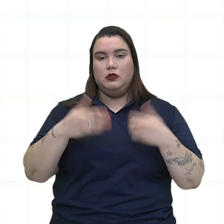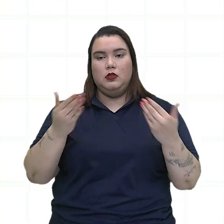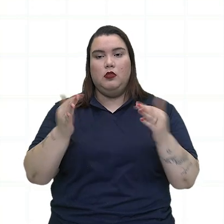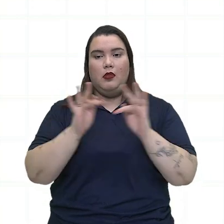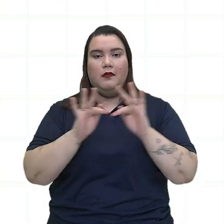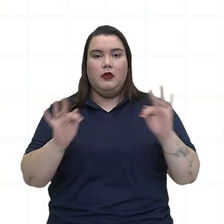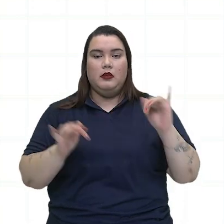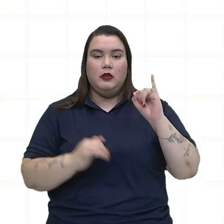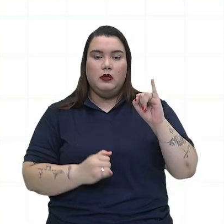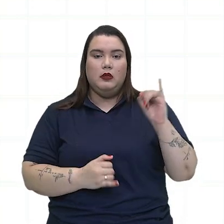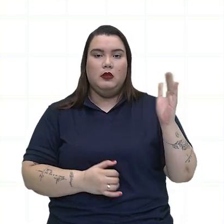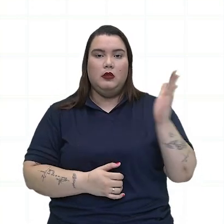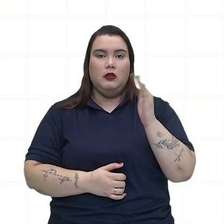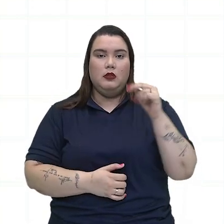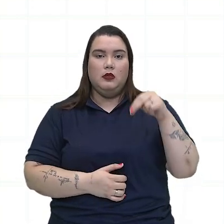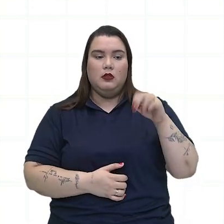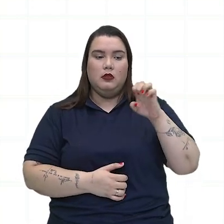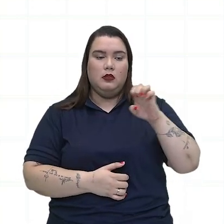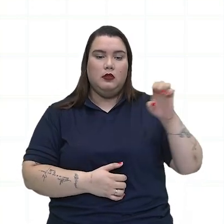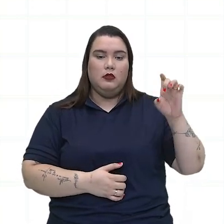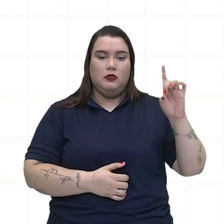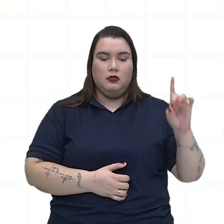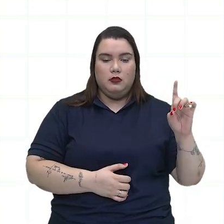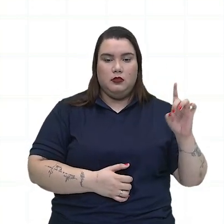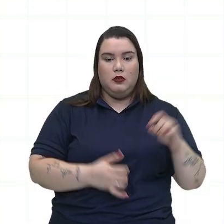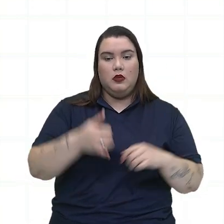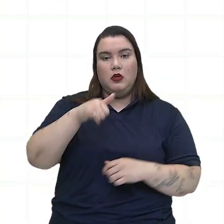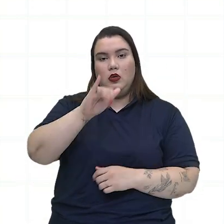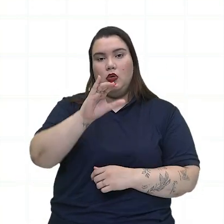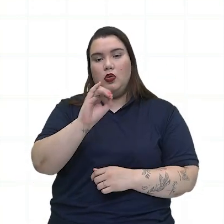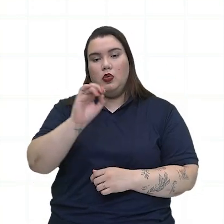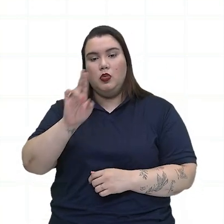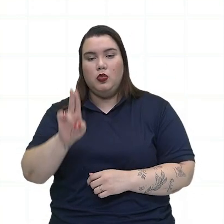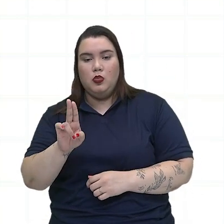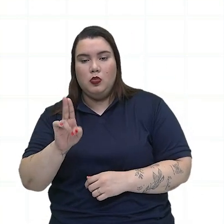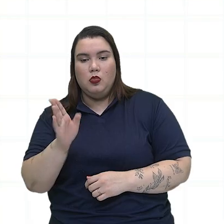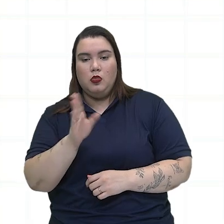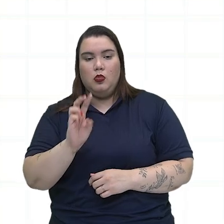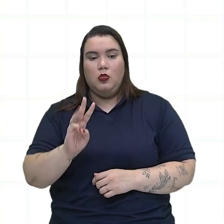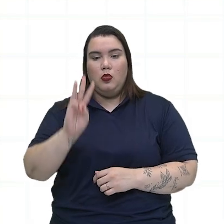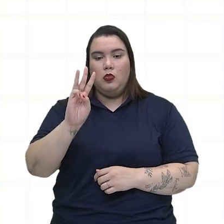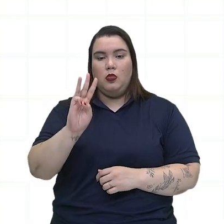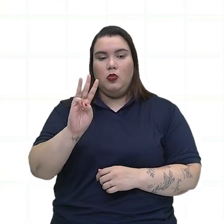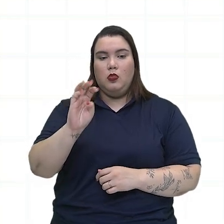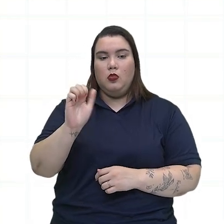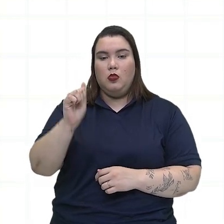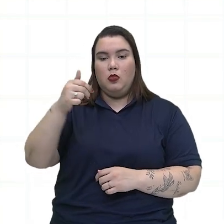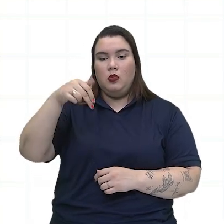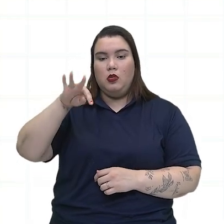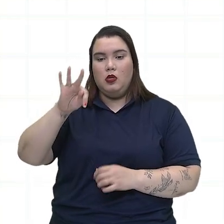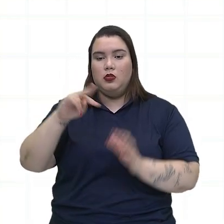need. Você quer, you want.